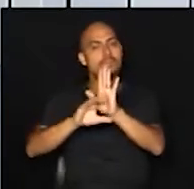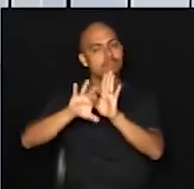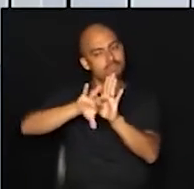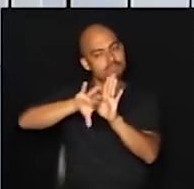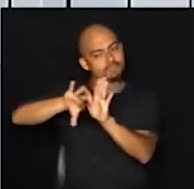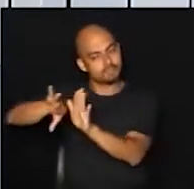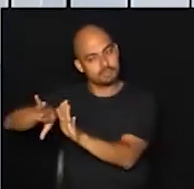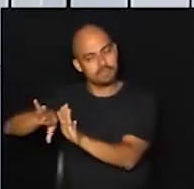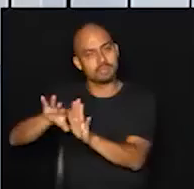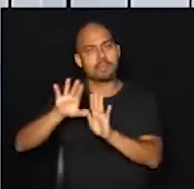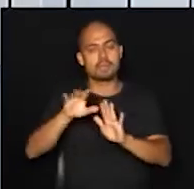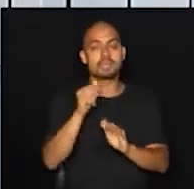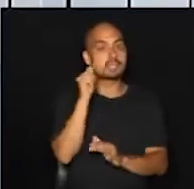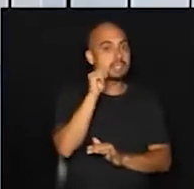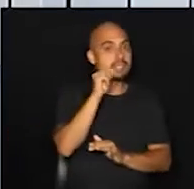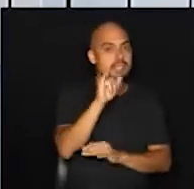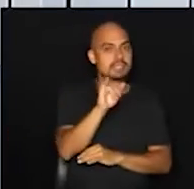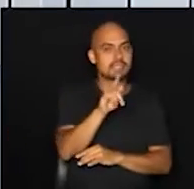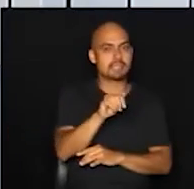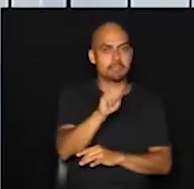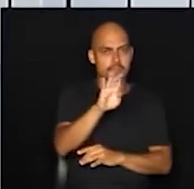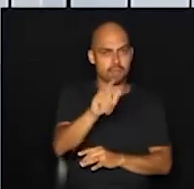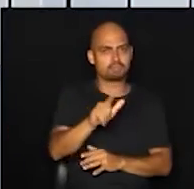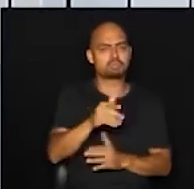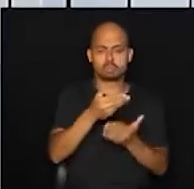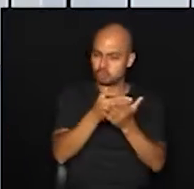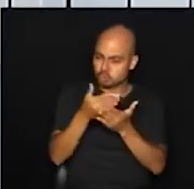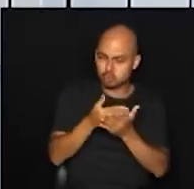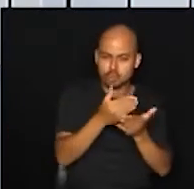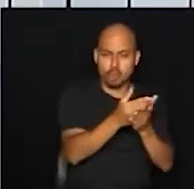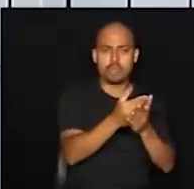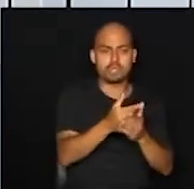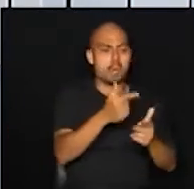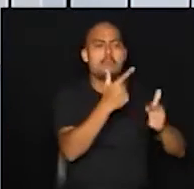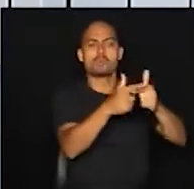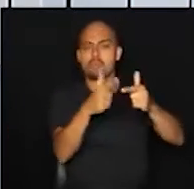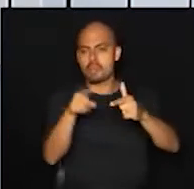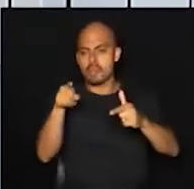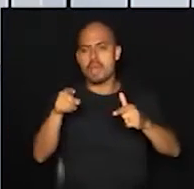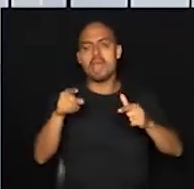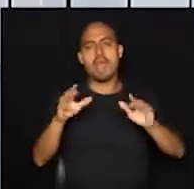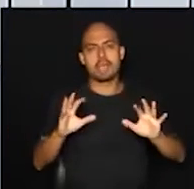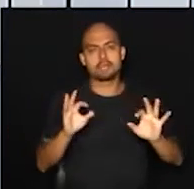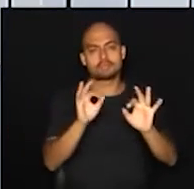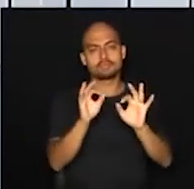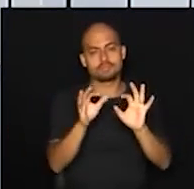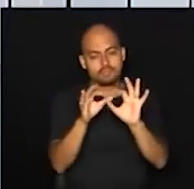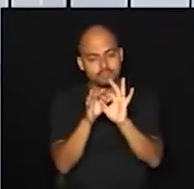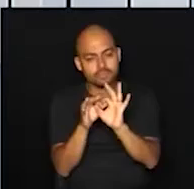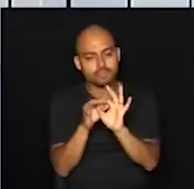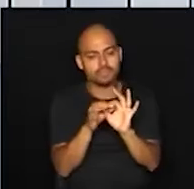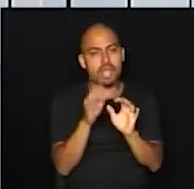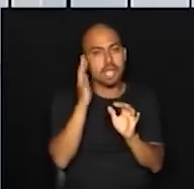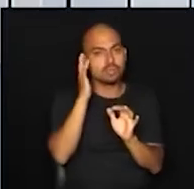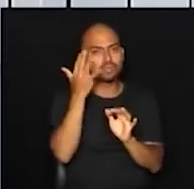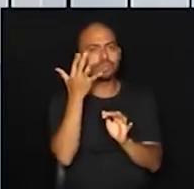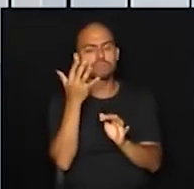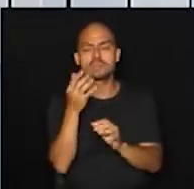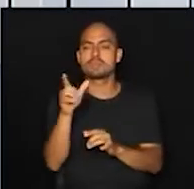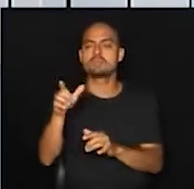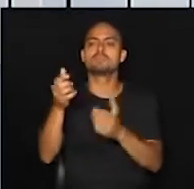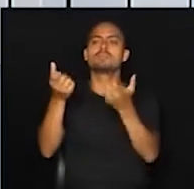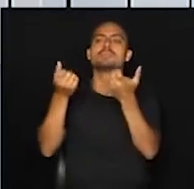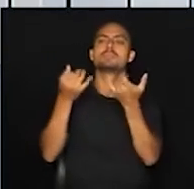era realmente estudiosa, ela realmente mediava conflitos. O que você pode dizer da Princesa Isabel para quem está nos assistindo e